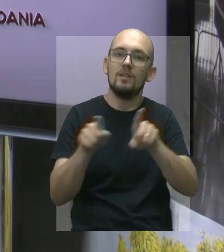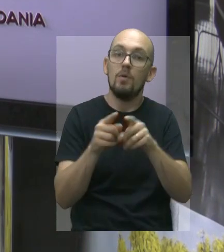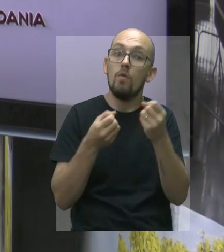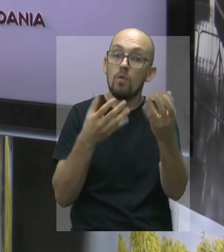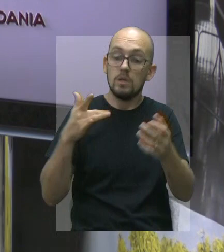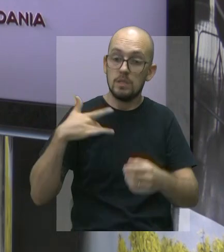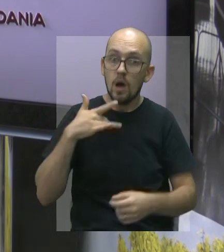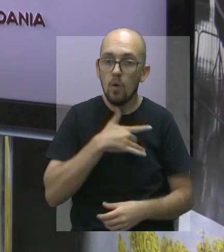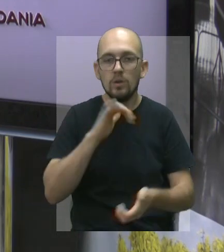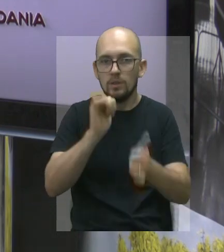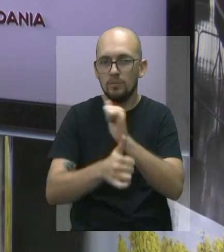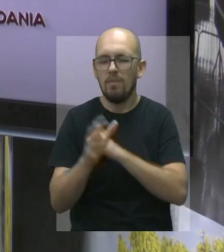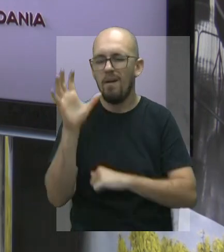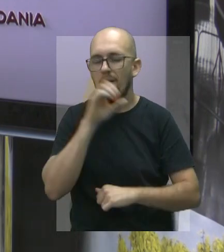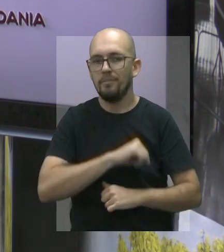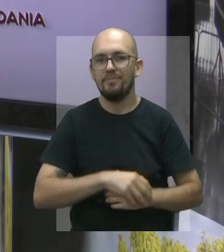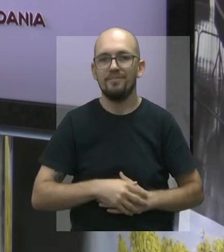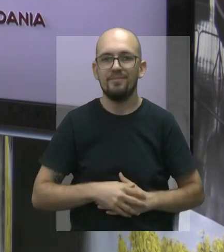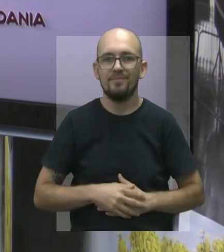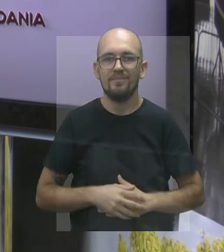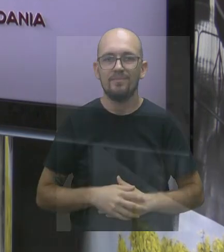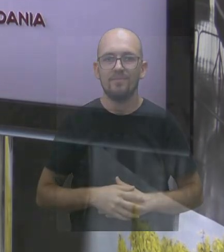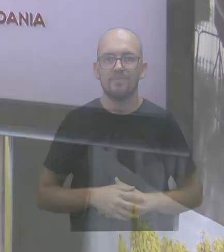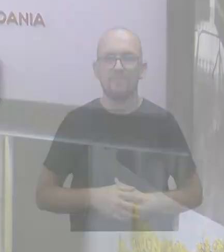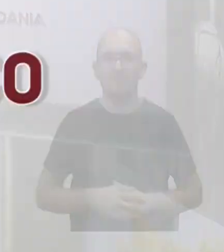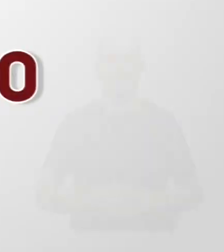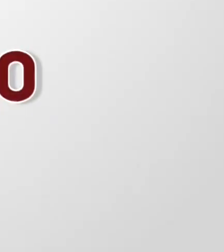sobre esporte também. É um instante só.